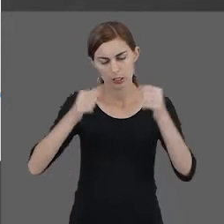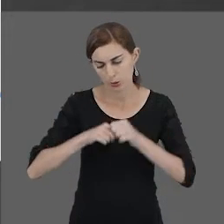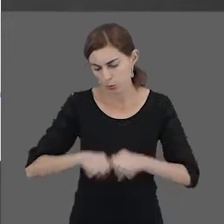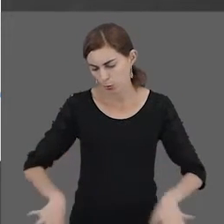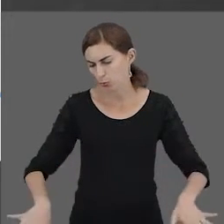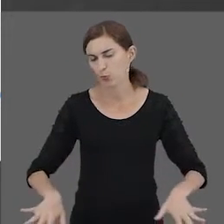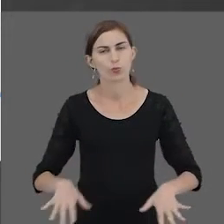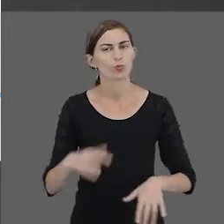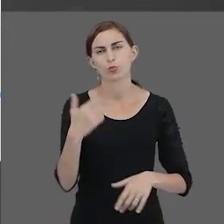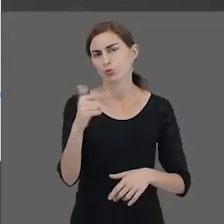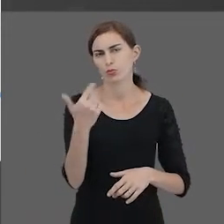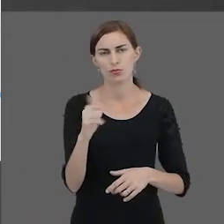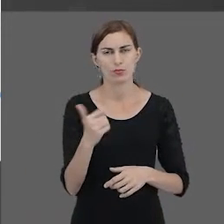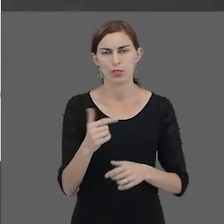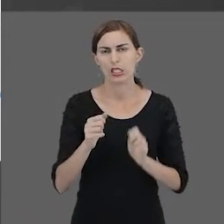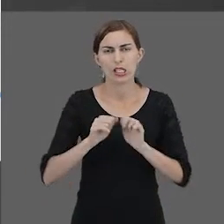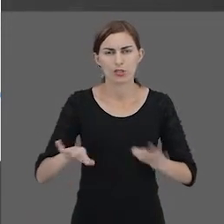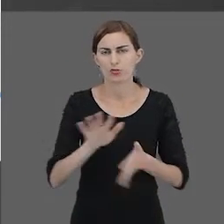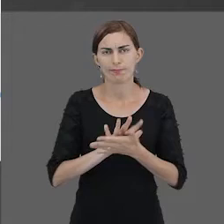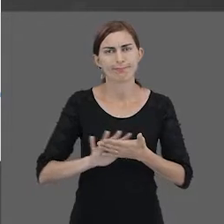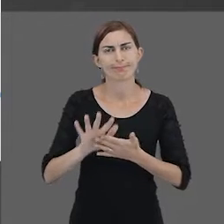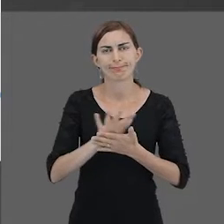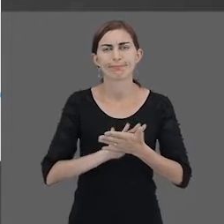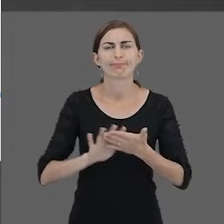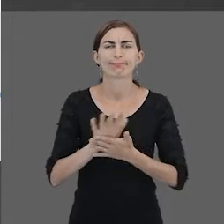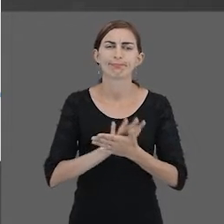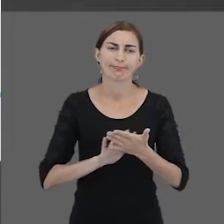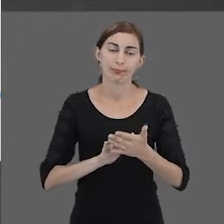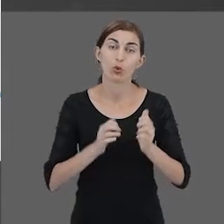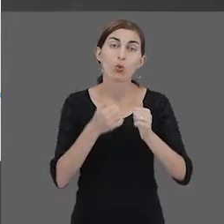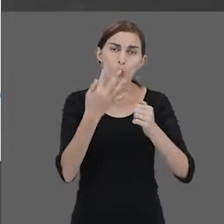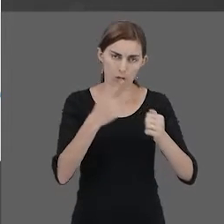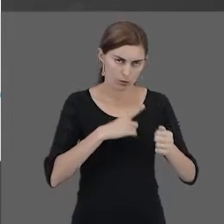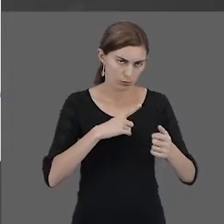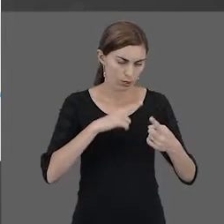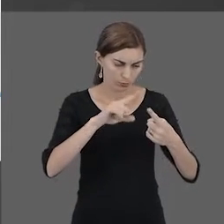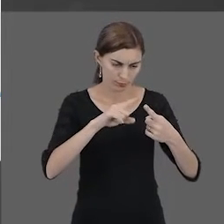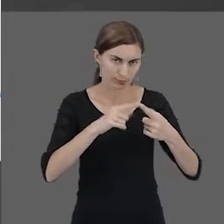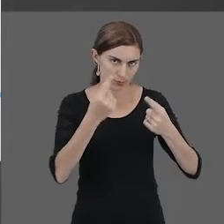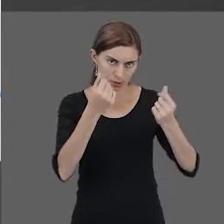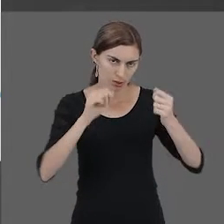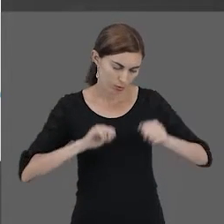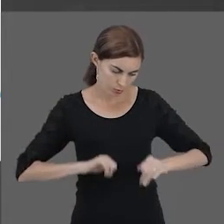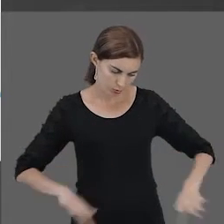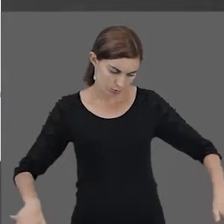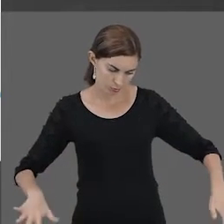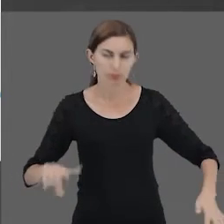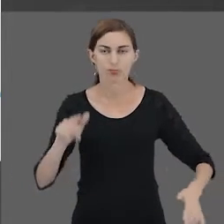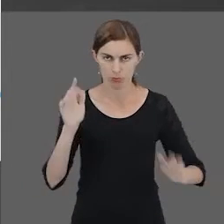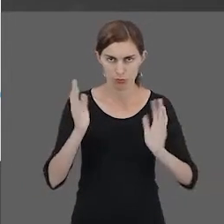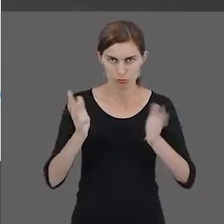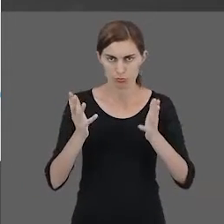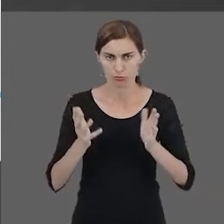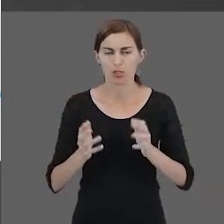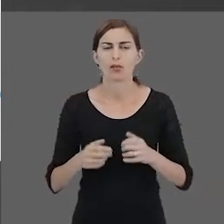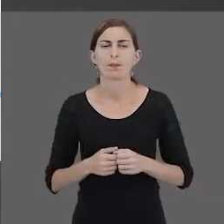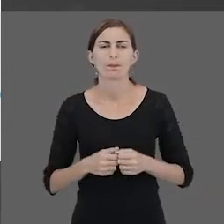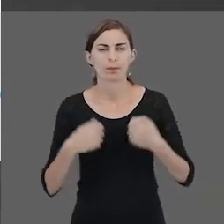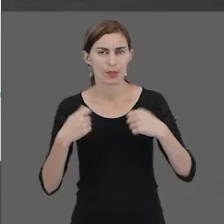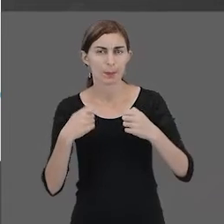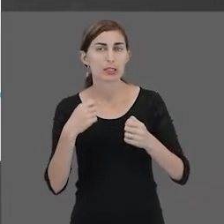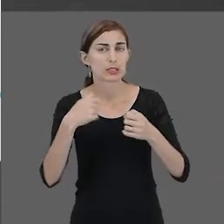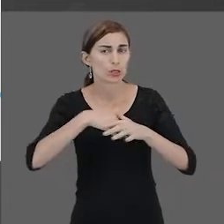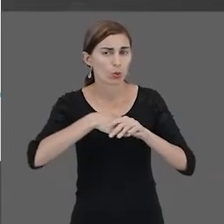despesa. Quando há a execução da despesa, né, então é preciso acostar as